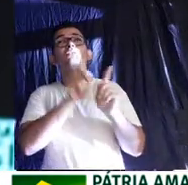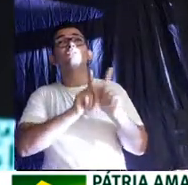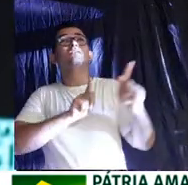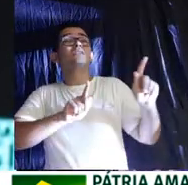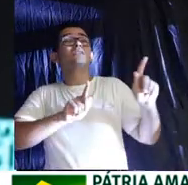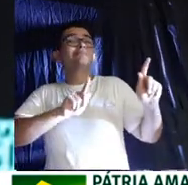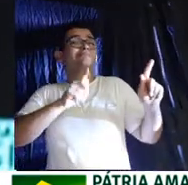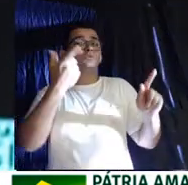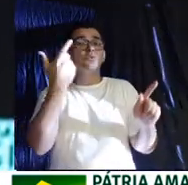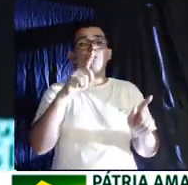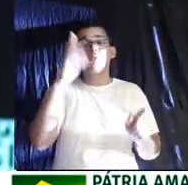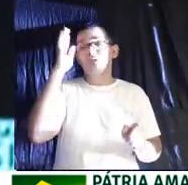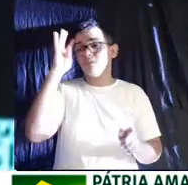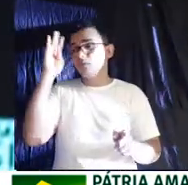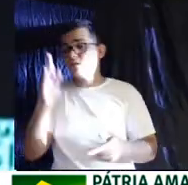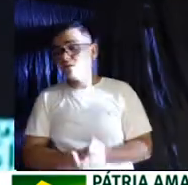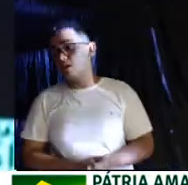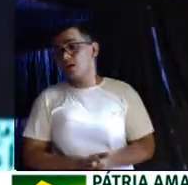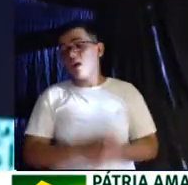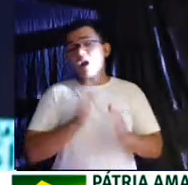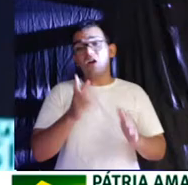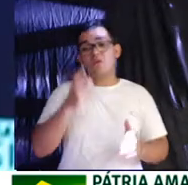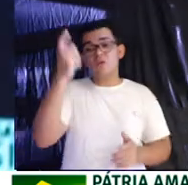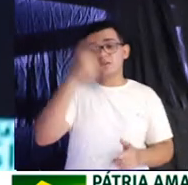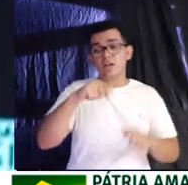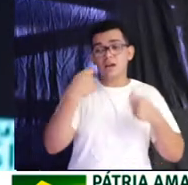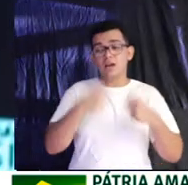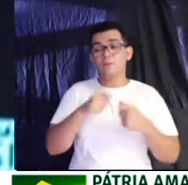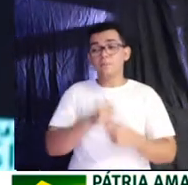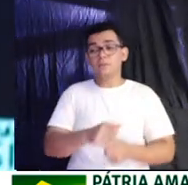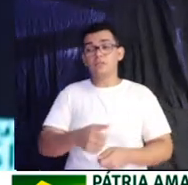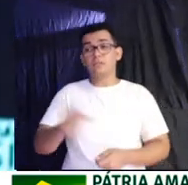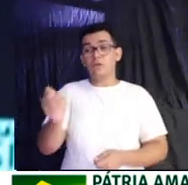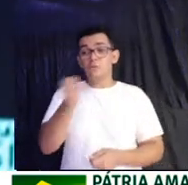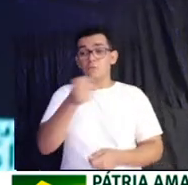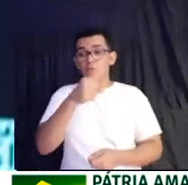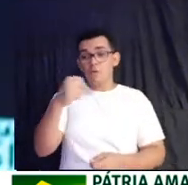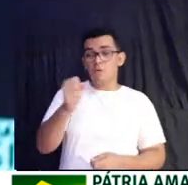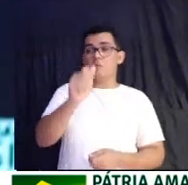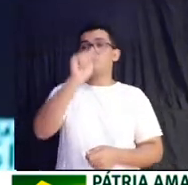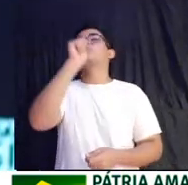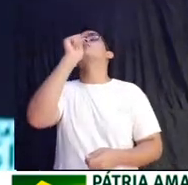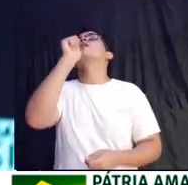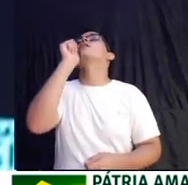Preciso perder o medo de falar.